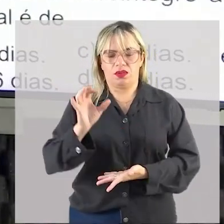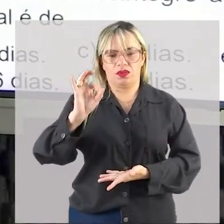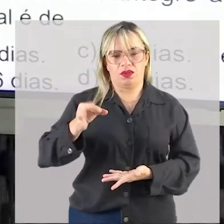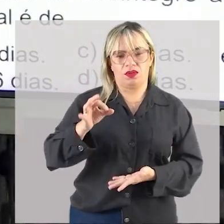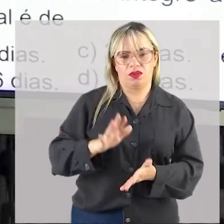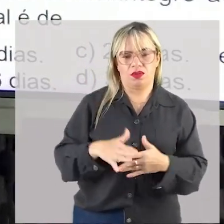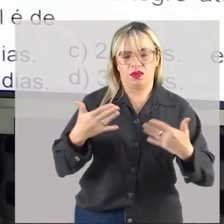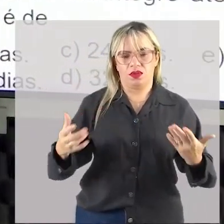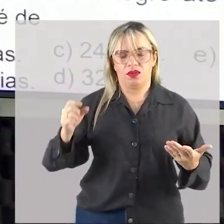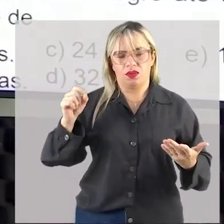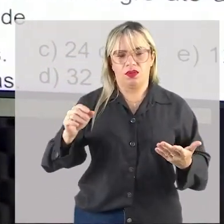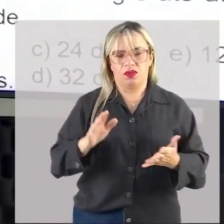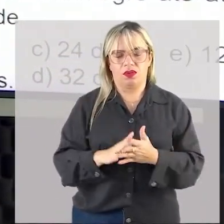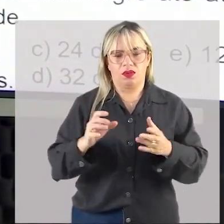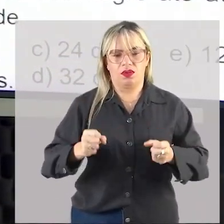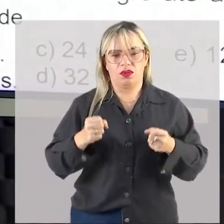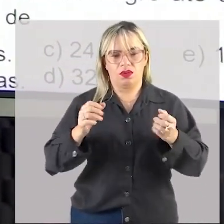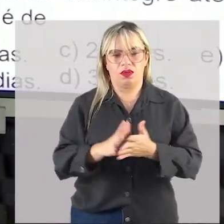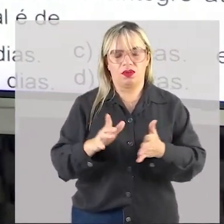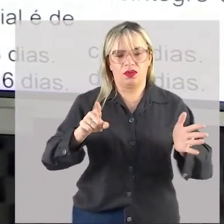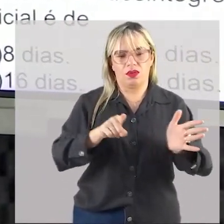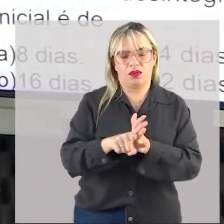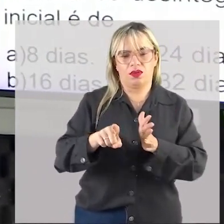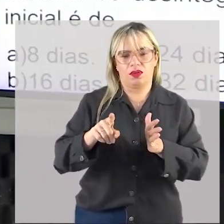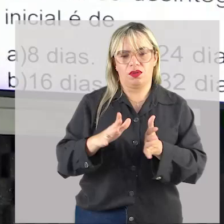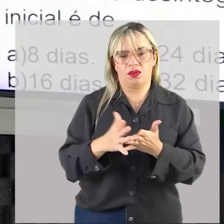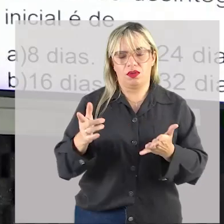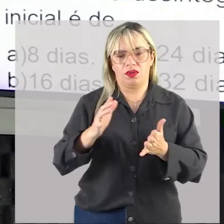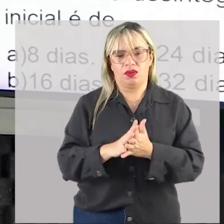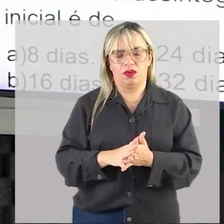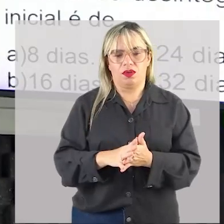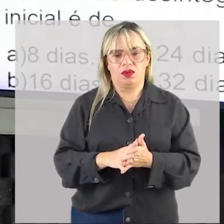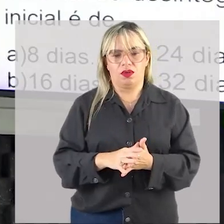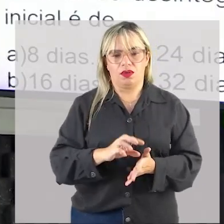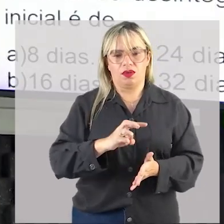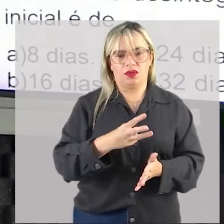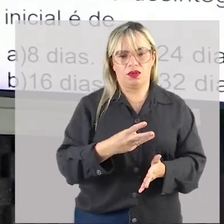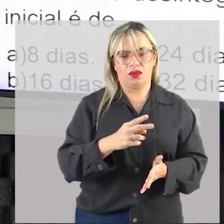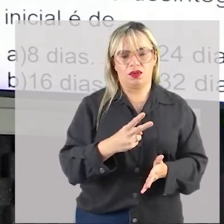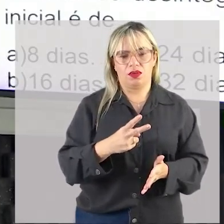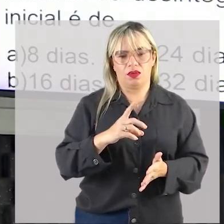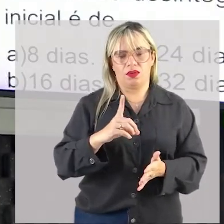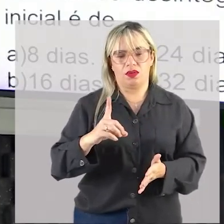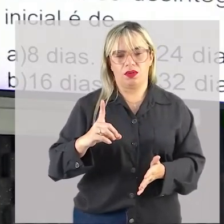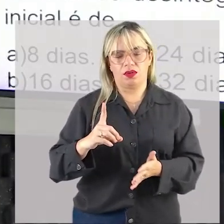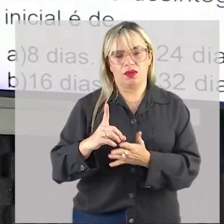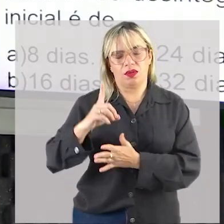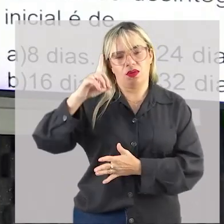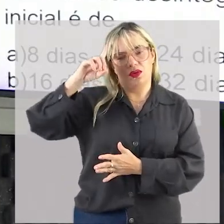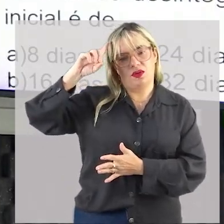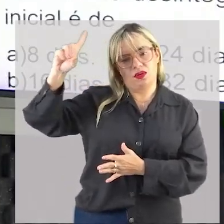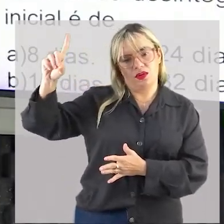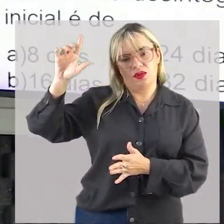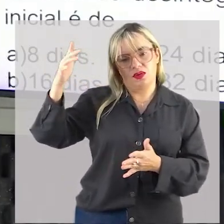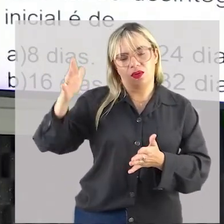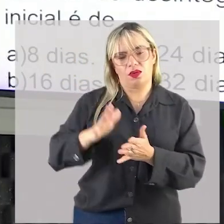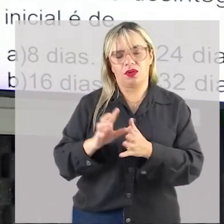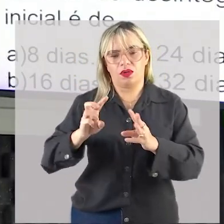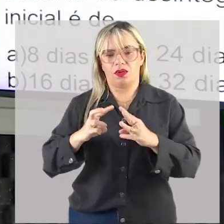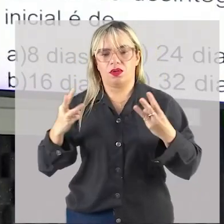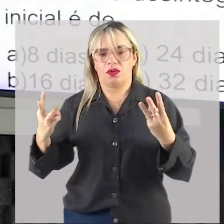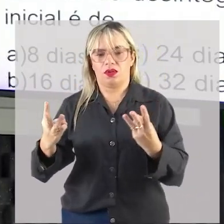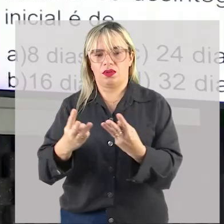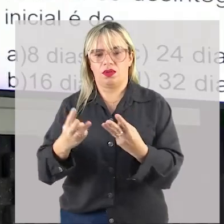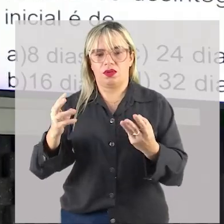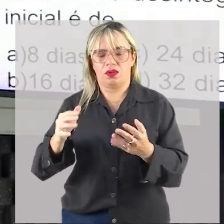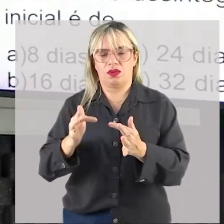2. Só tu dividindo por 2. É que ele poderia te perguntar. Se ele te desse os 32 dias, ele poderia te perguntar qual é a massa que eu vou ter no final. Se